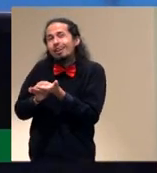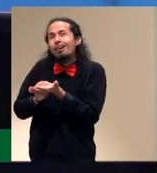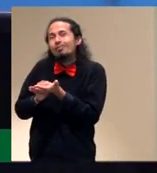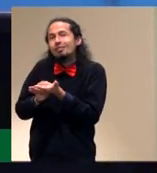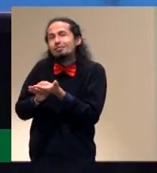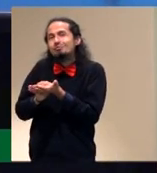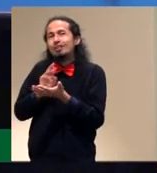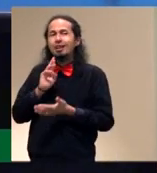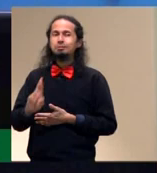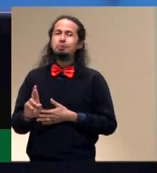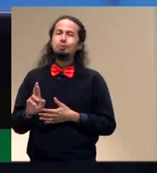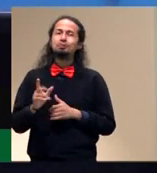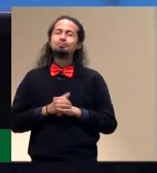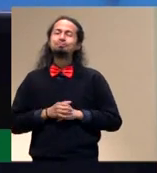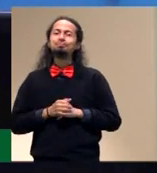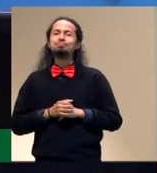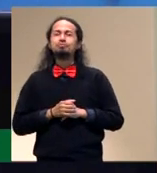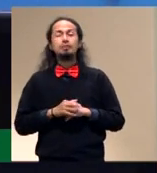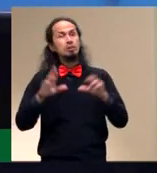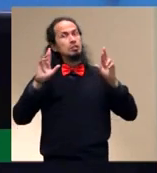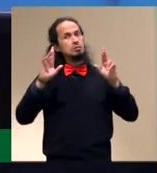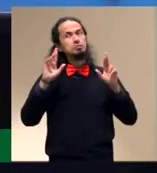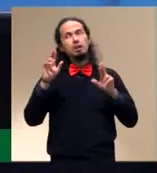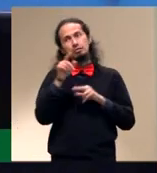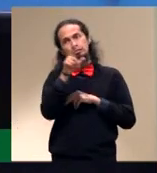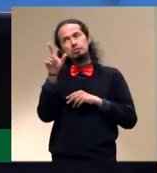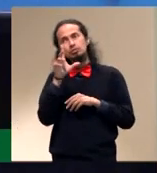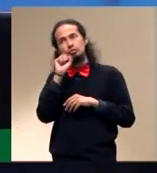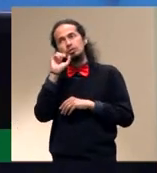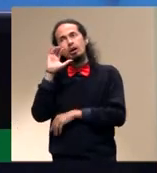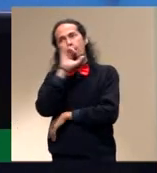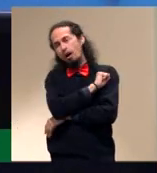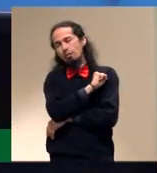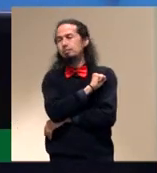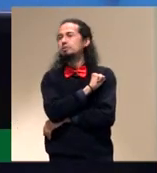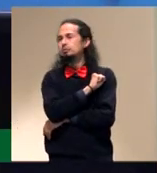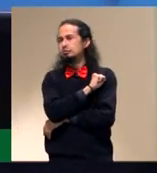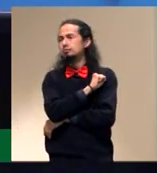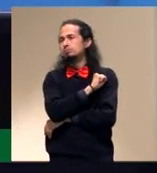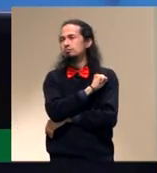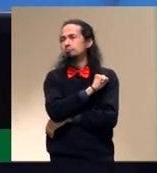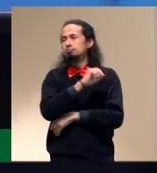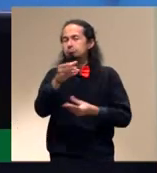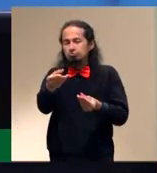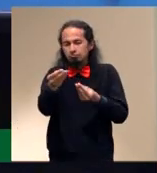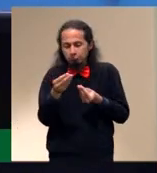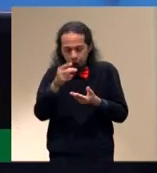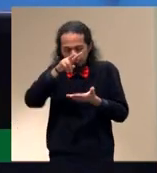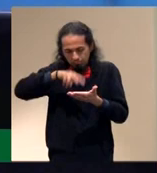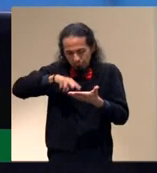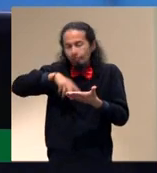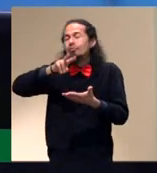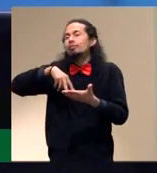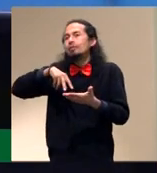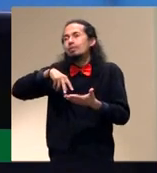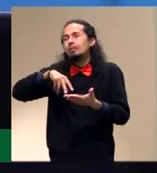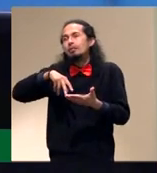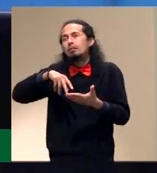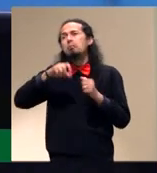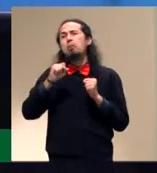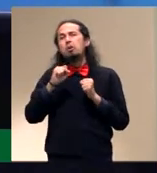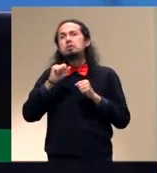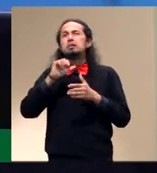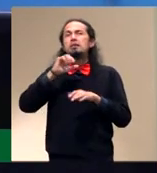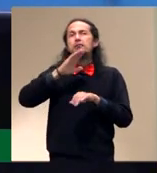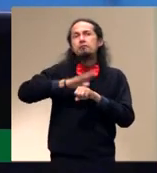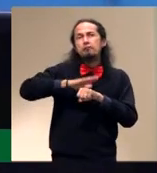e espero que logo esteja na mão de vocês, seja numa publicação virtual, online ou física, né? Mas eu